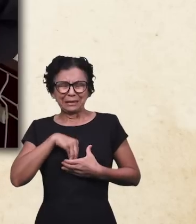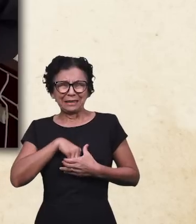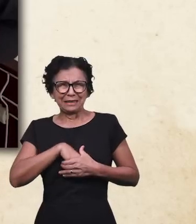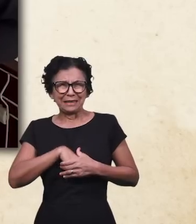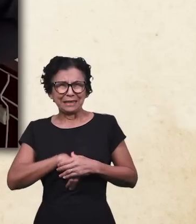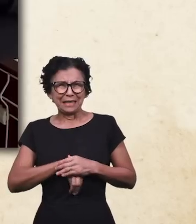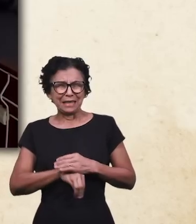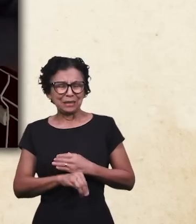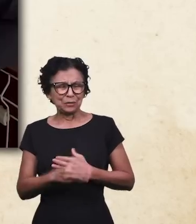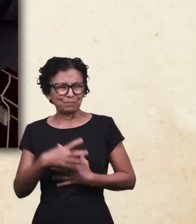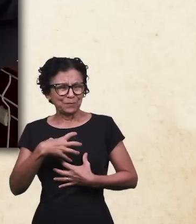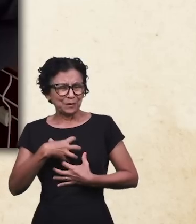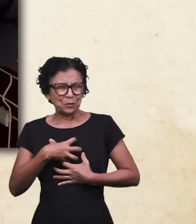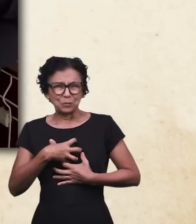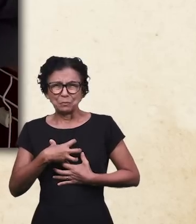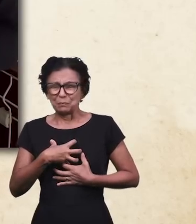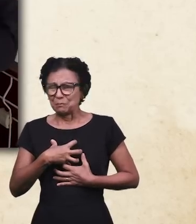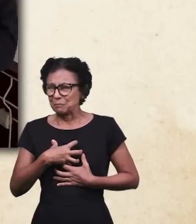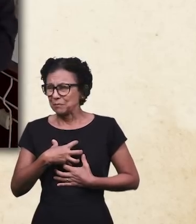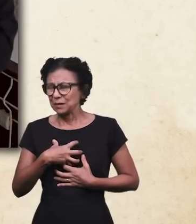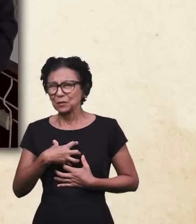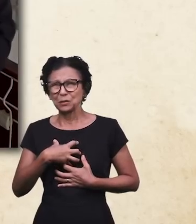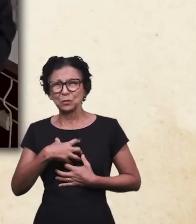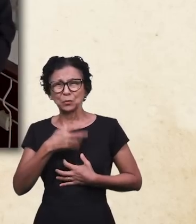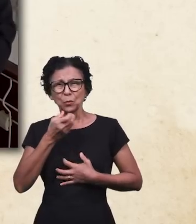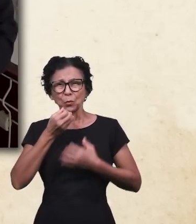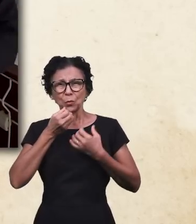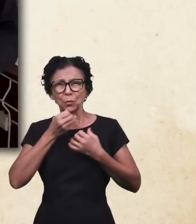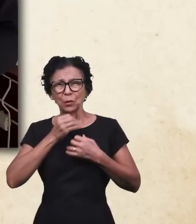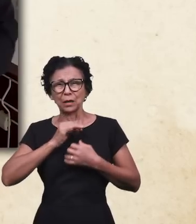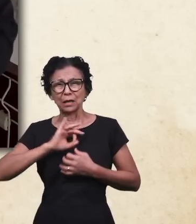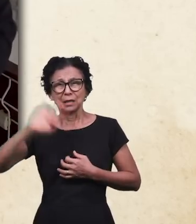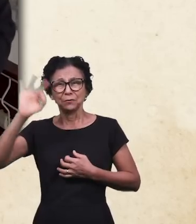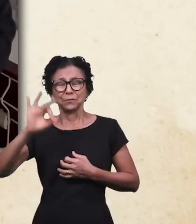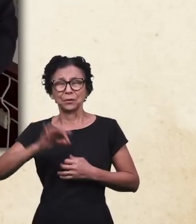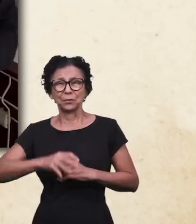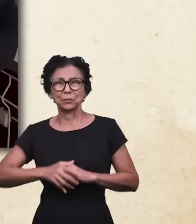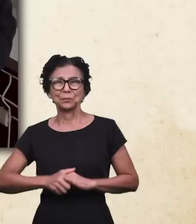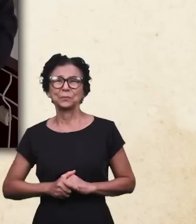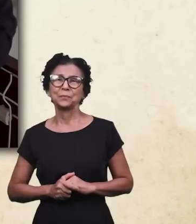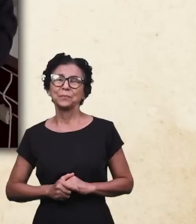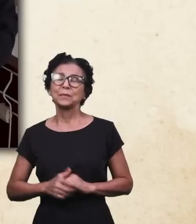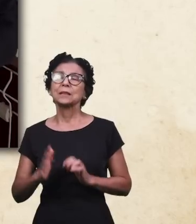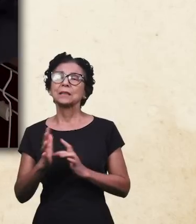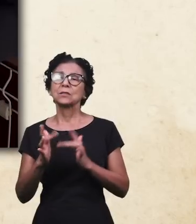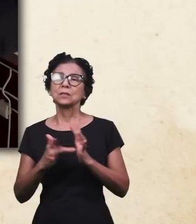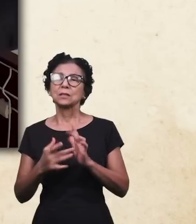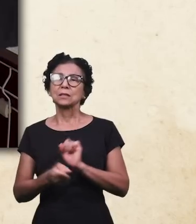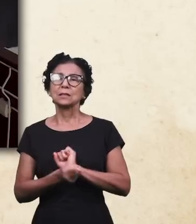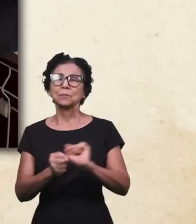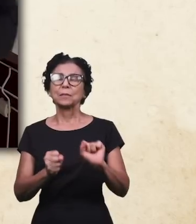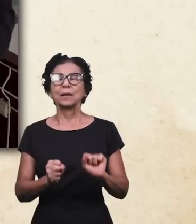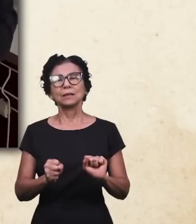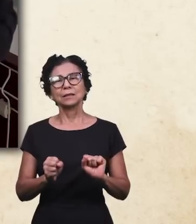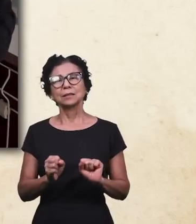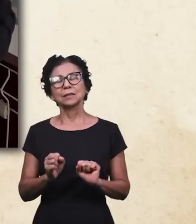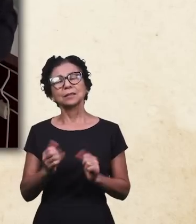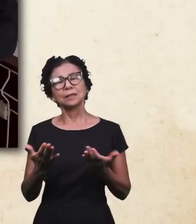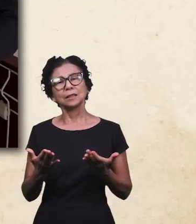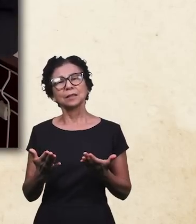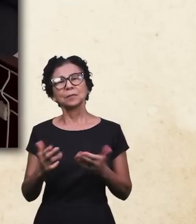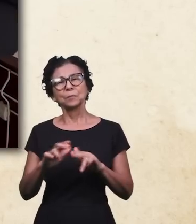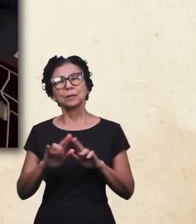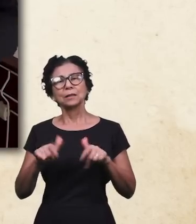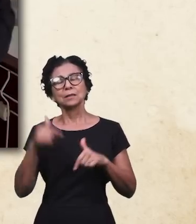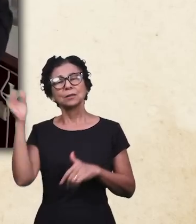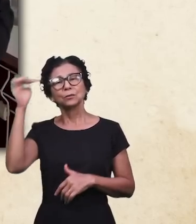tempo, só Jesus pode libertar, através do Espírito Santo dele, e atua no meio da igreja